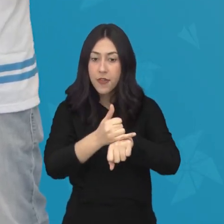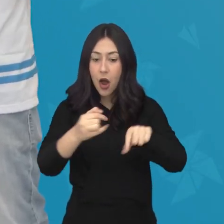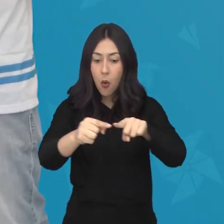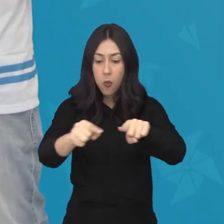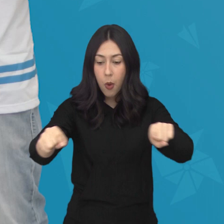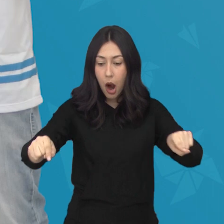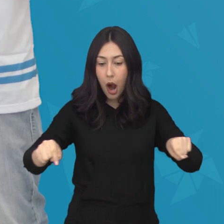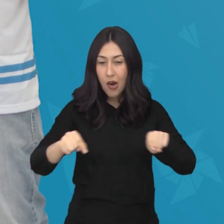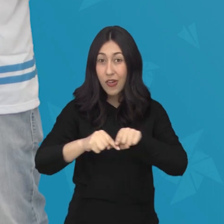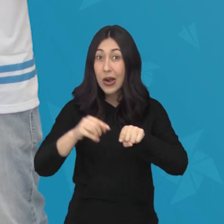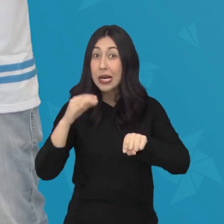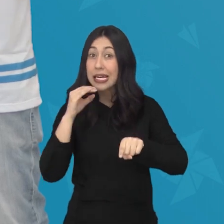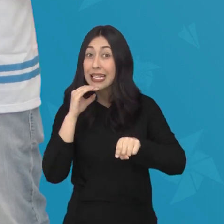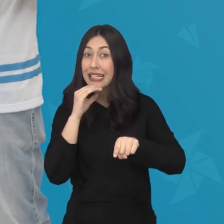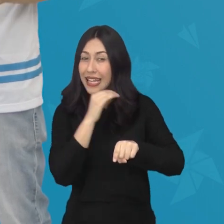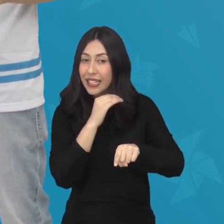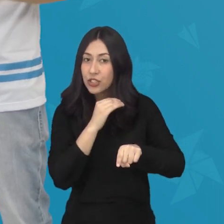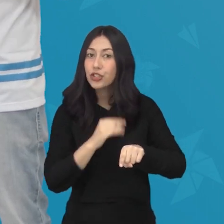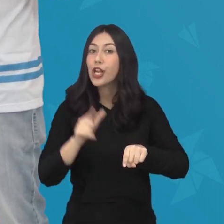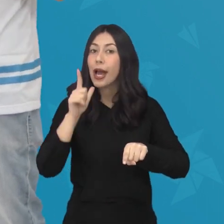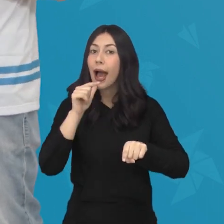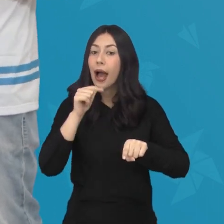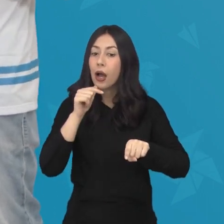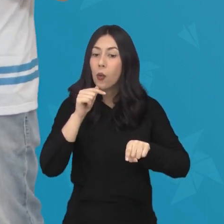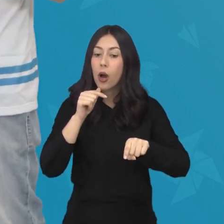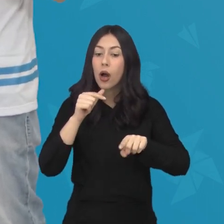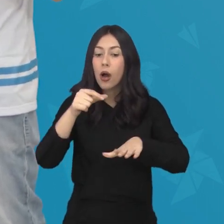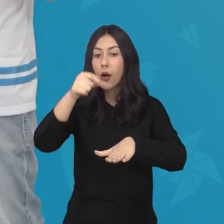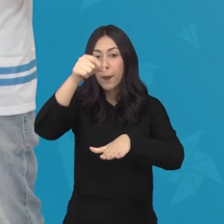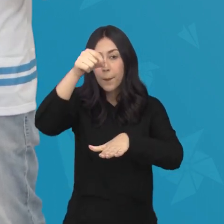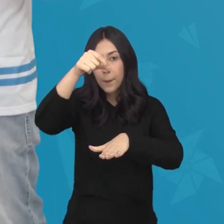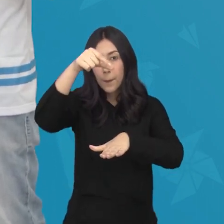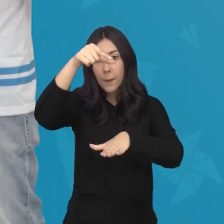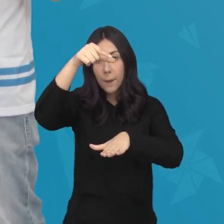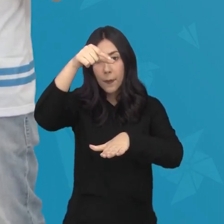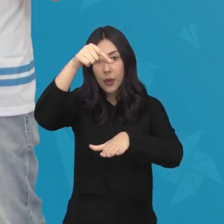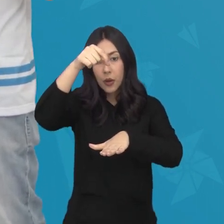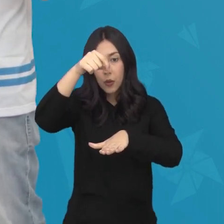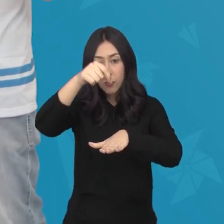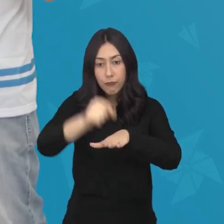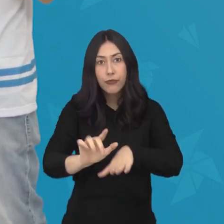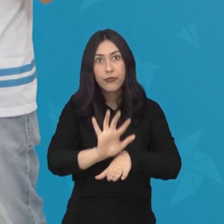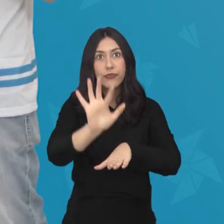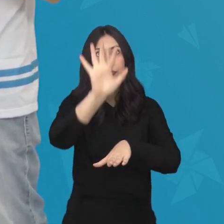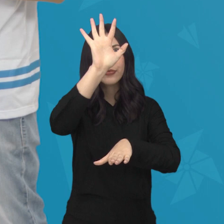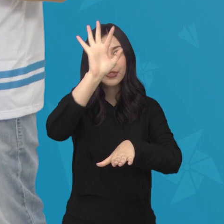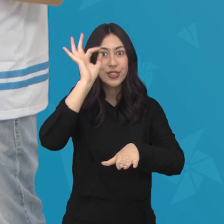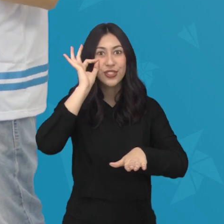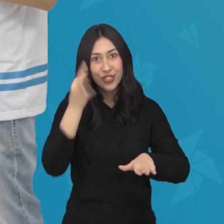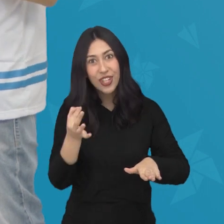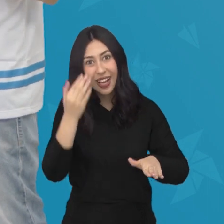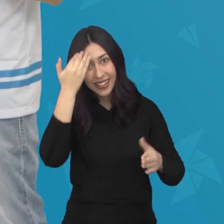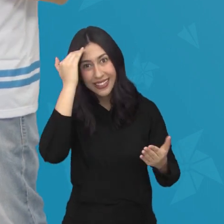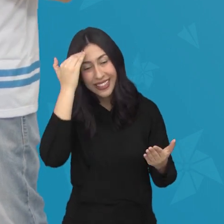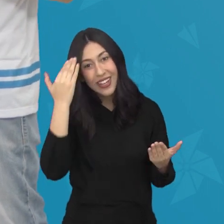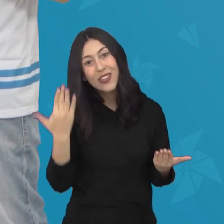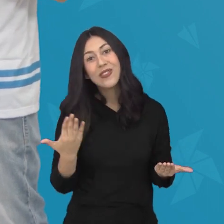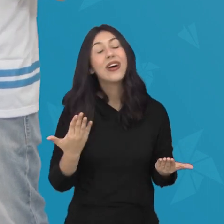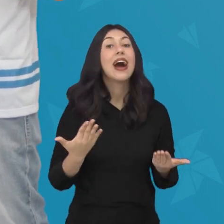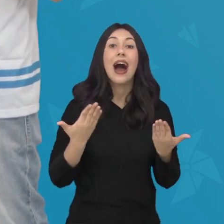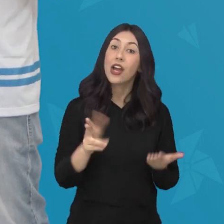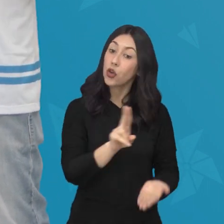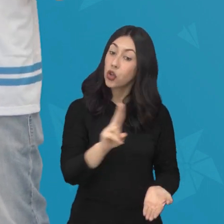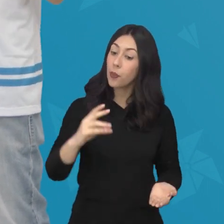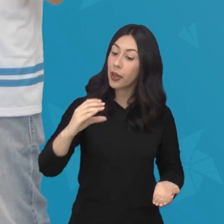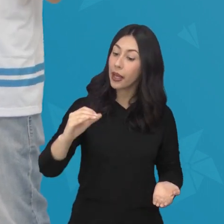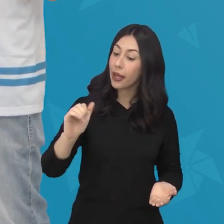de uma chapa de lanche que está extremamente aquecida. Ela ali entra em evaporação quase que instantaneamente, né? Mas nesse caso, essa